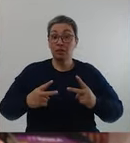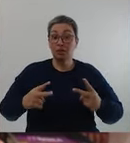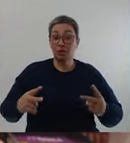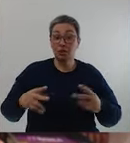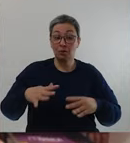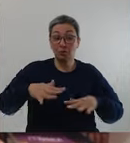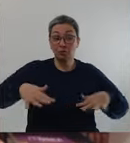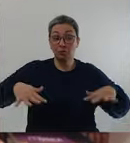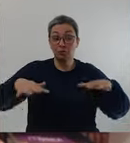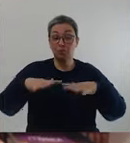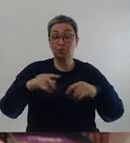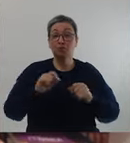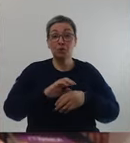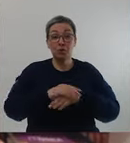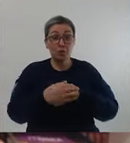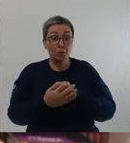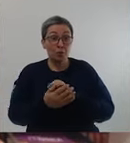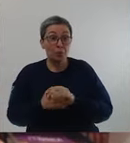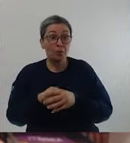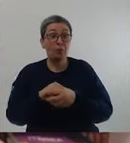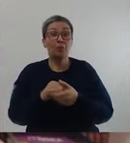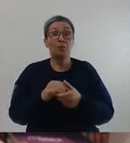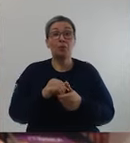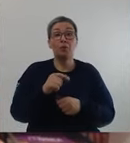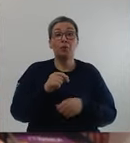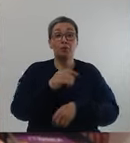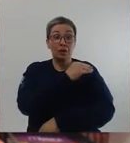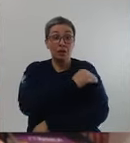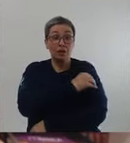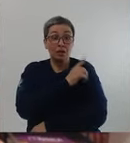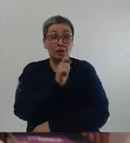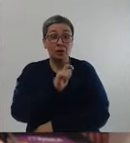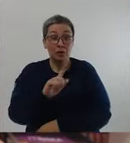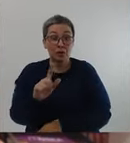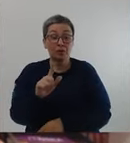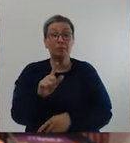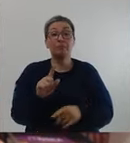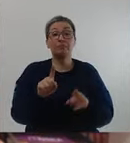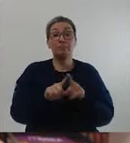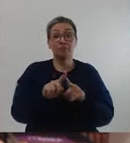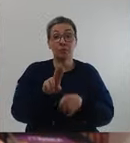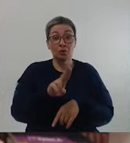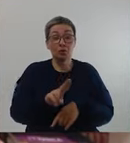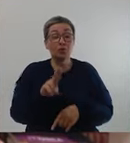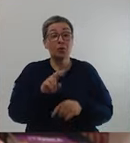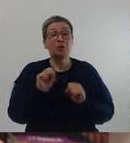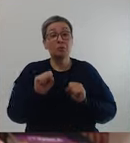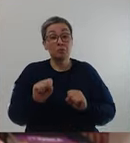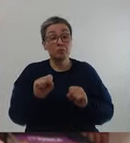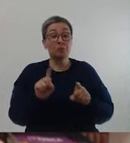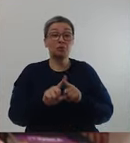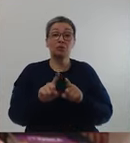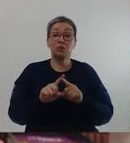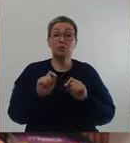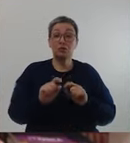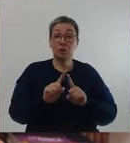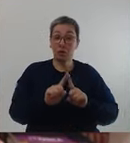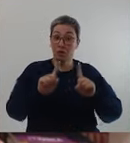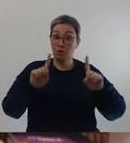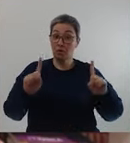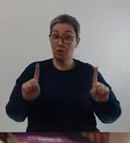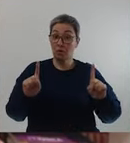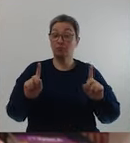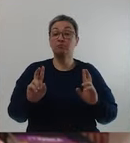compartilhar ambientes, lavando a mão, né, com álcool, usando o álcool sempre que possível e mantendo